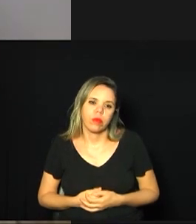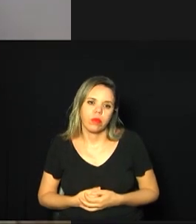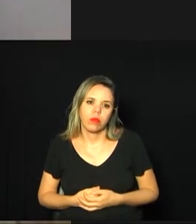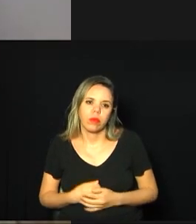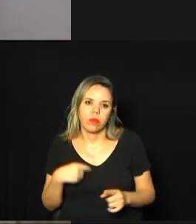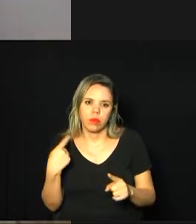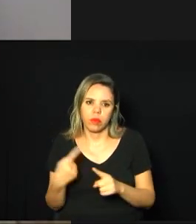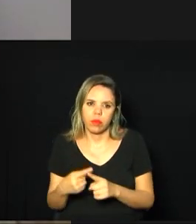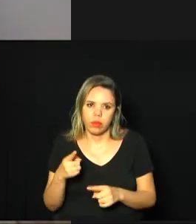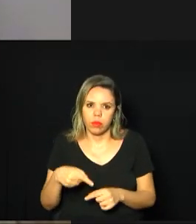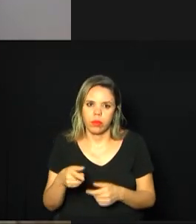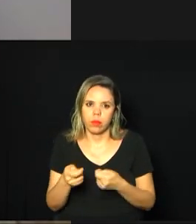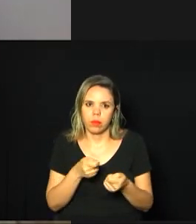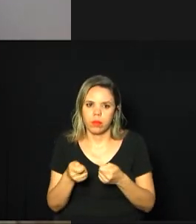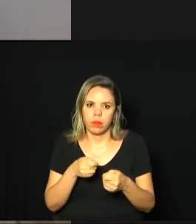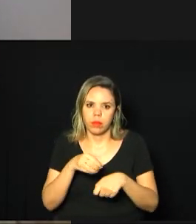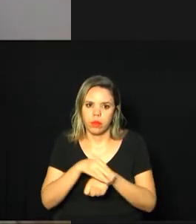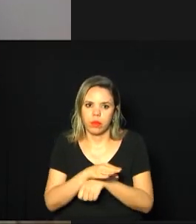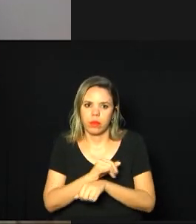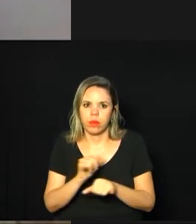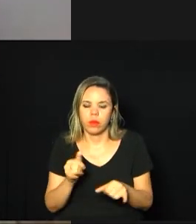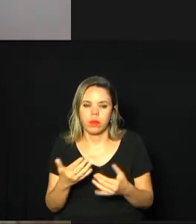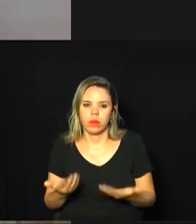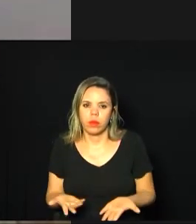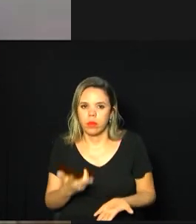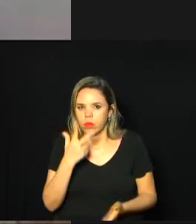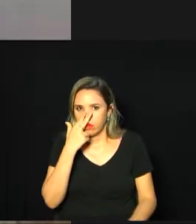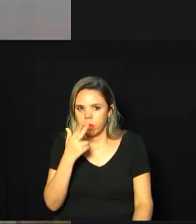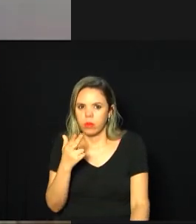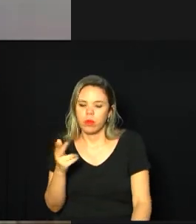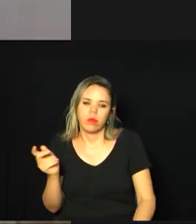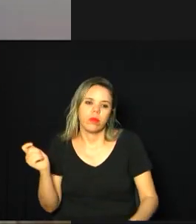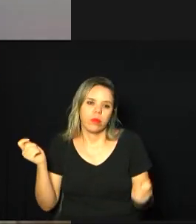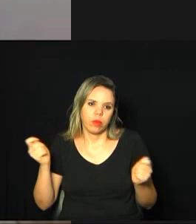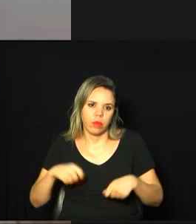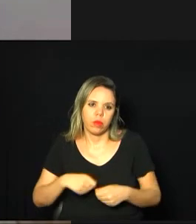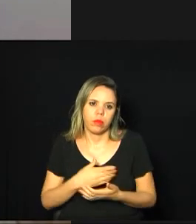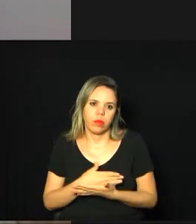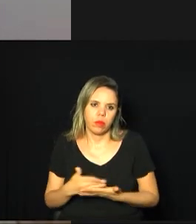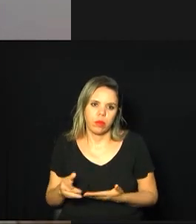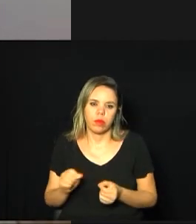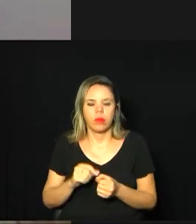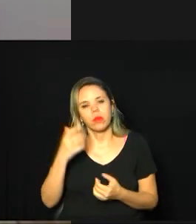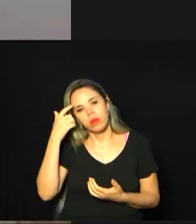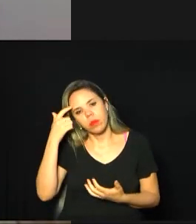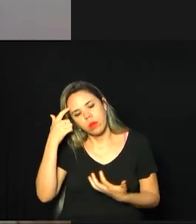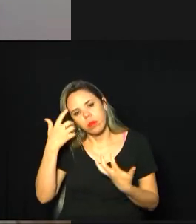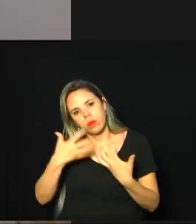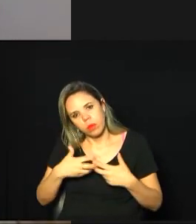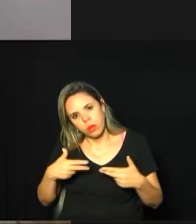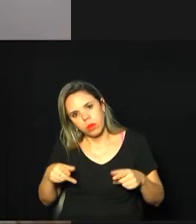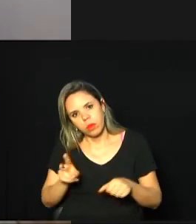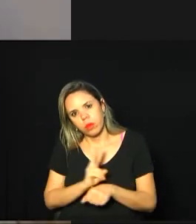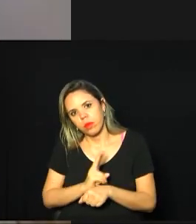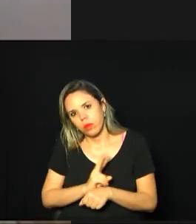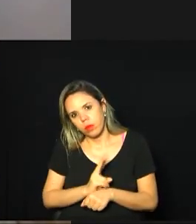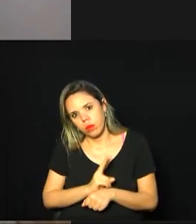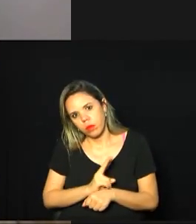além disso, segurado as transmissões, me parece que a gente pode começar a pensar em situações